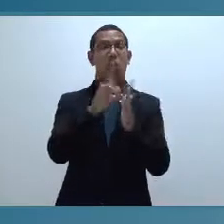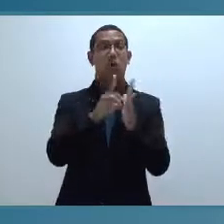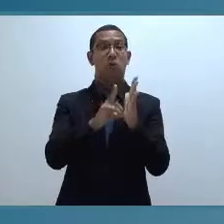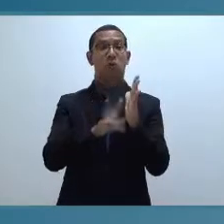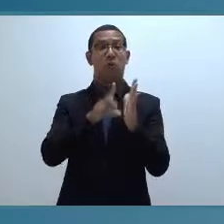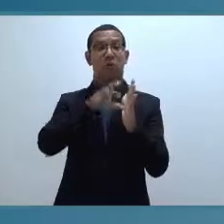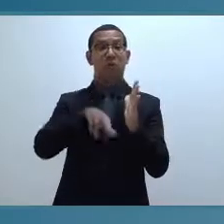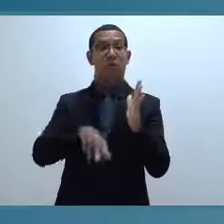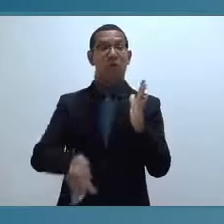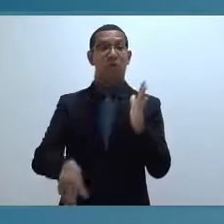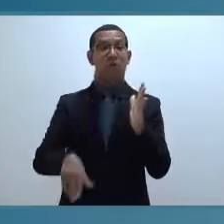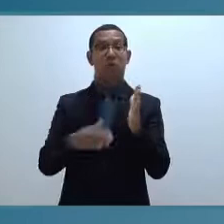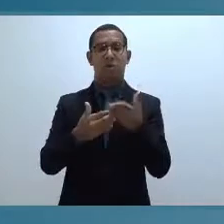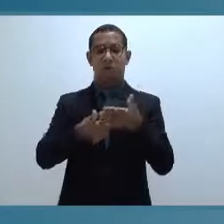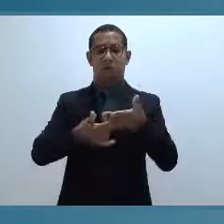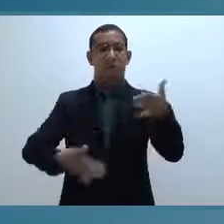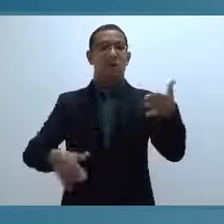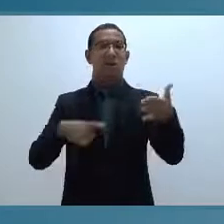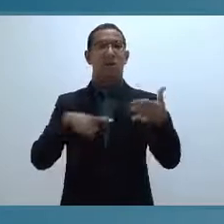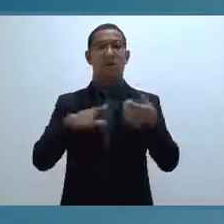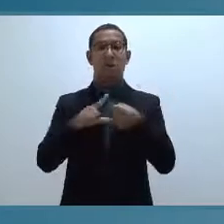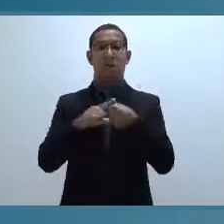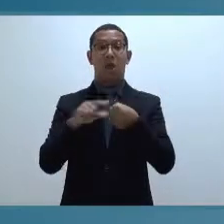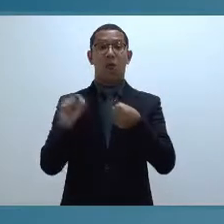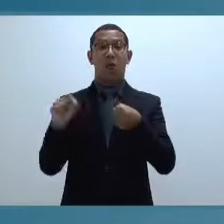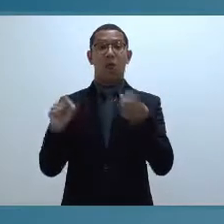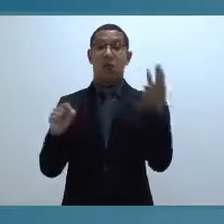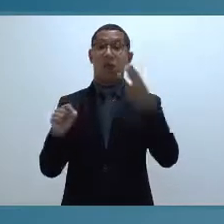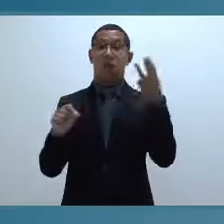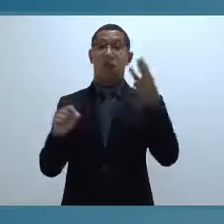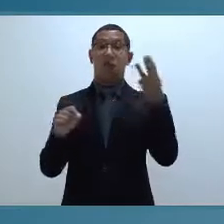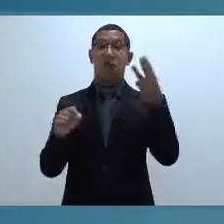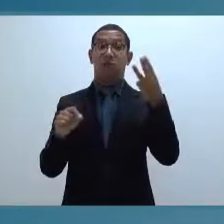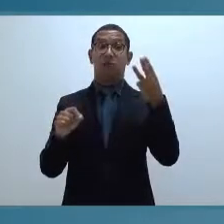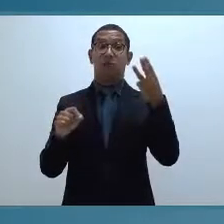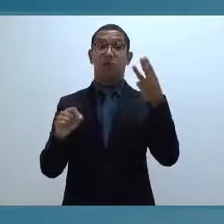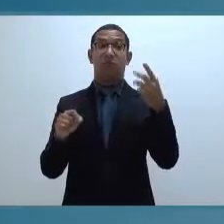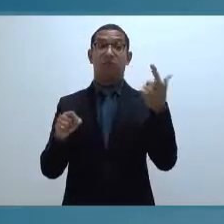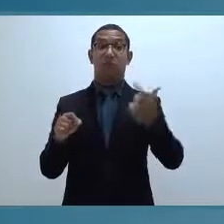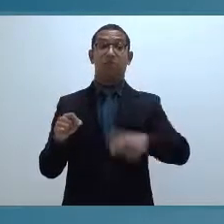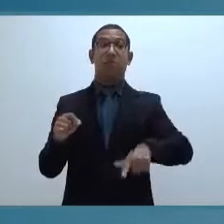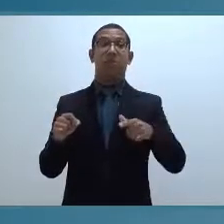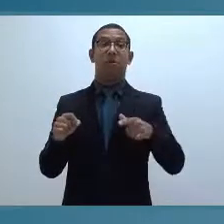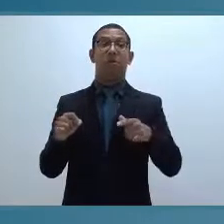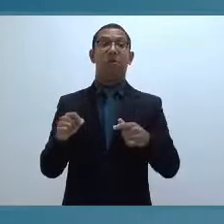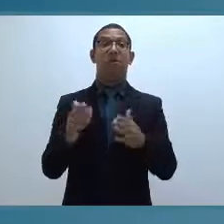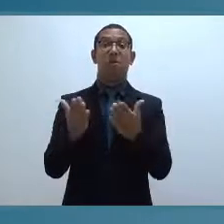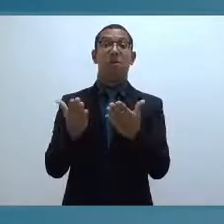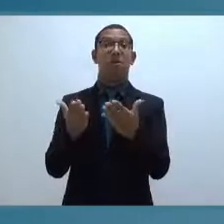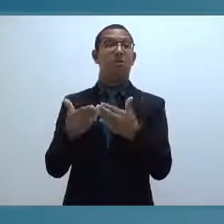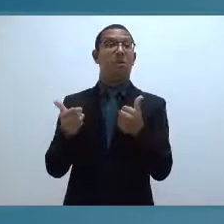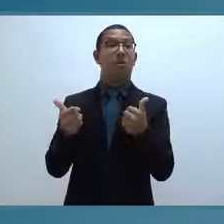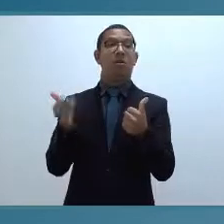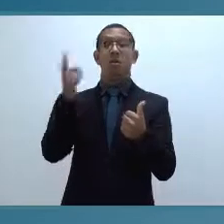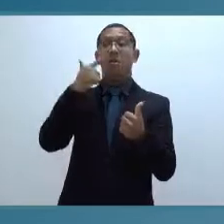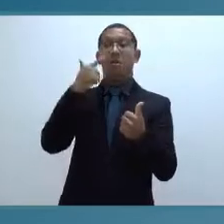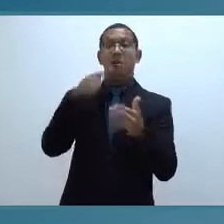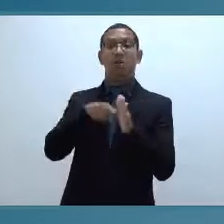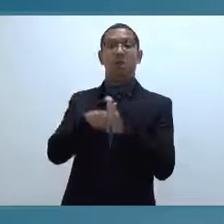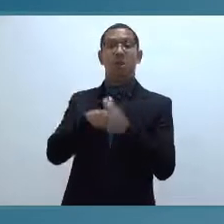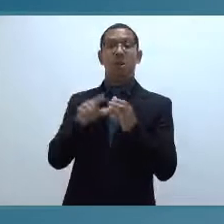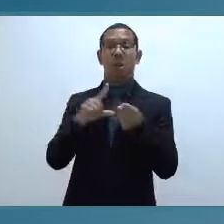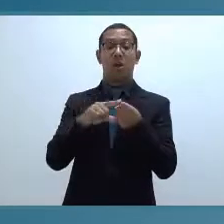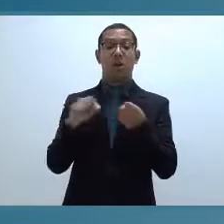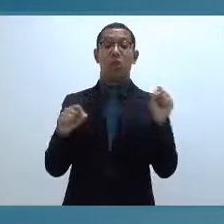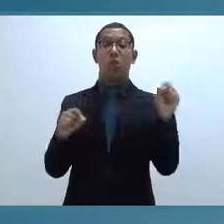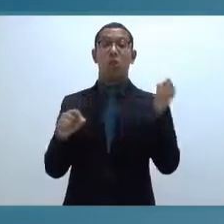e informações indicadas no artigo 3º. E, para deferimento do pedido, tem que ser observado o artigo 8º, que